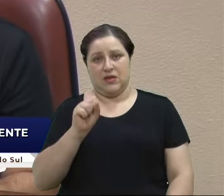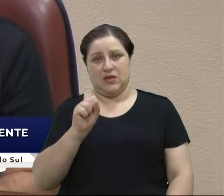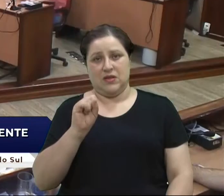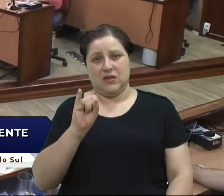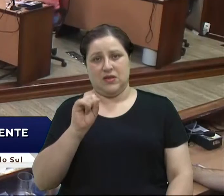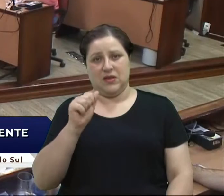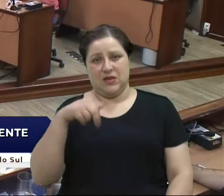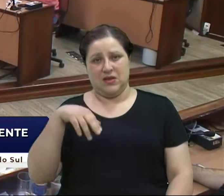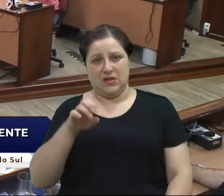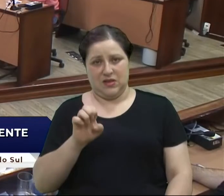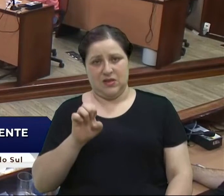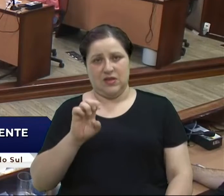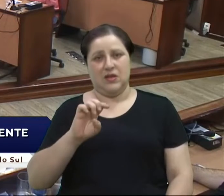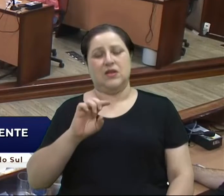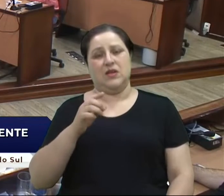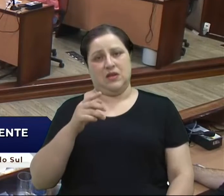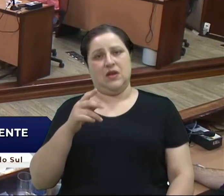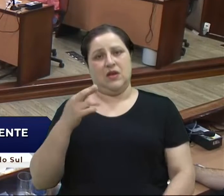senhora.